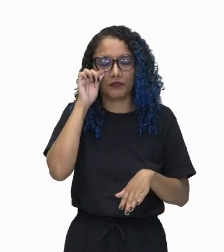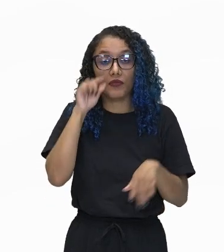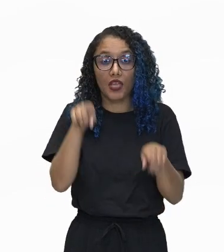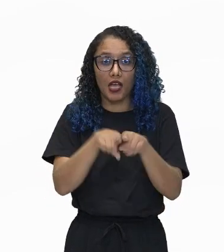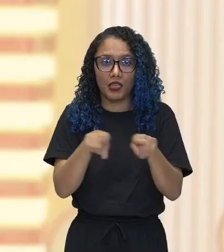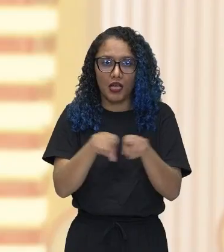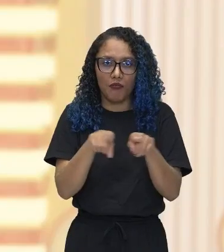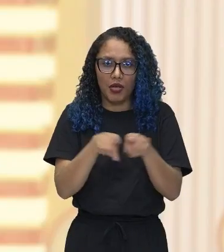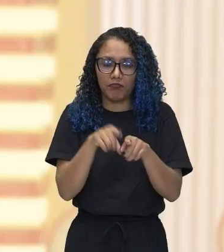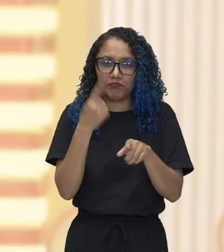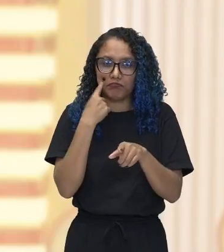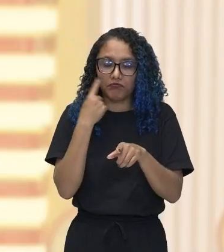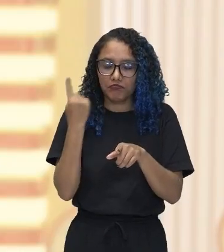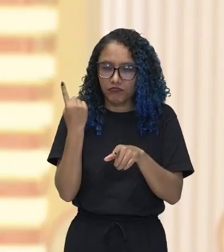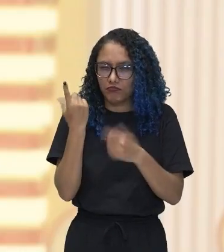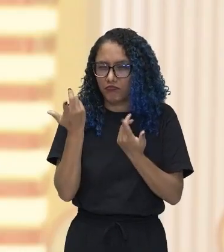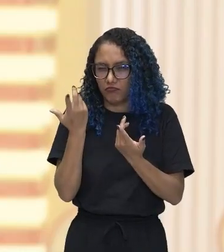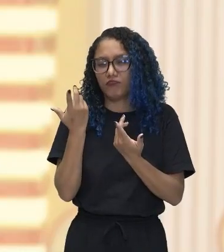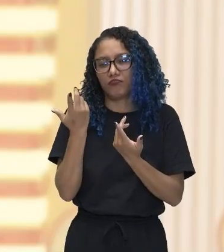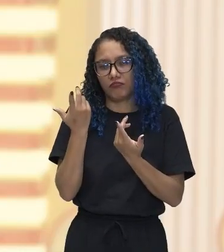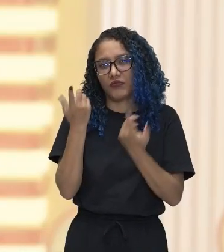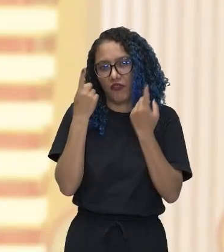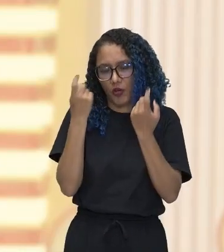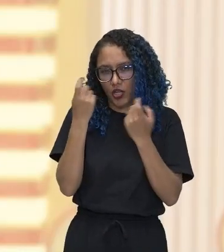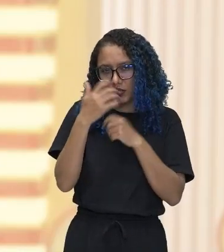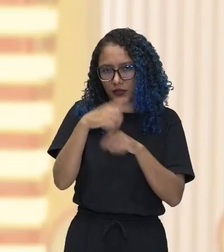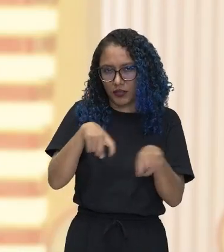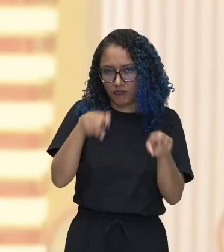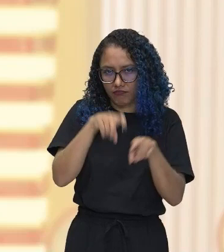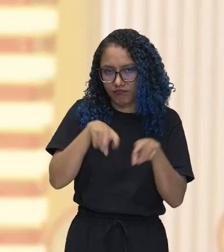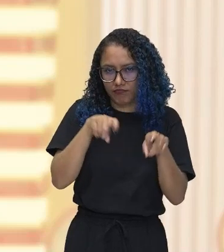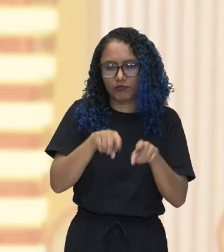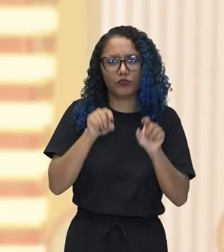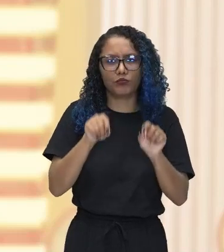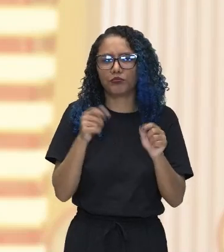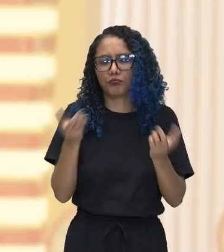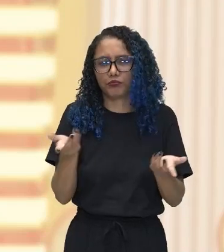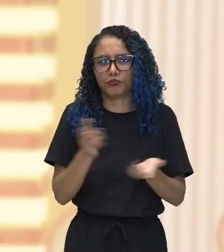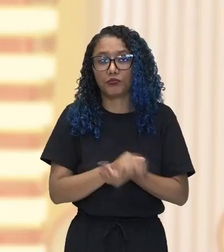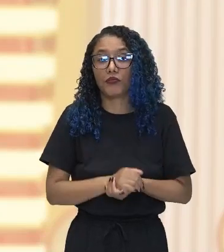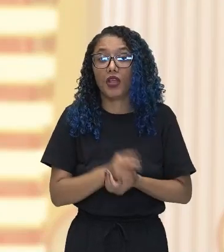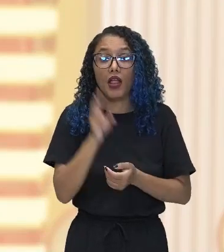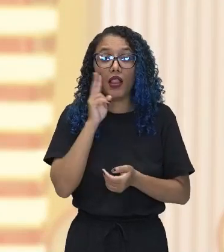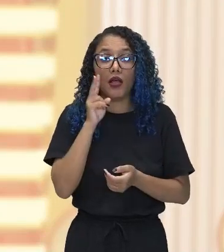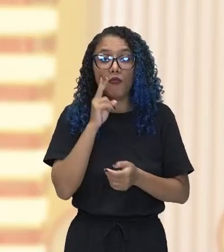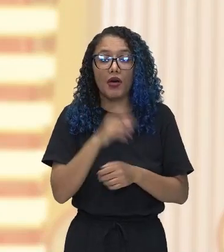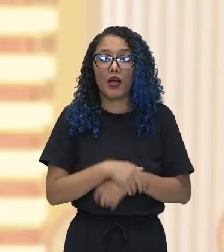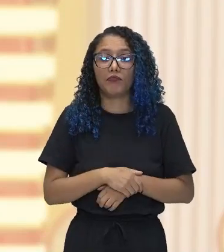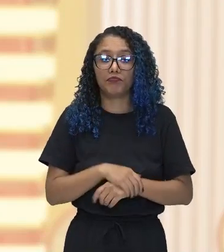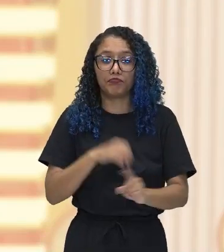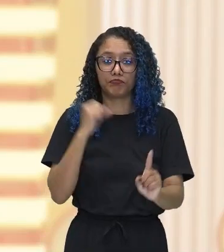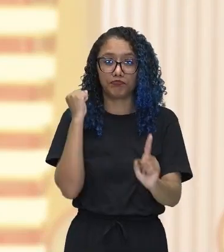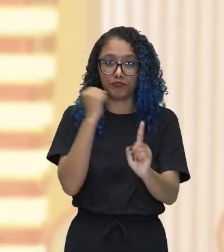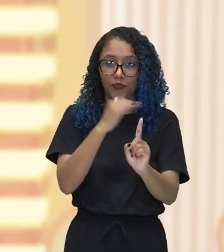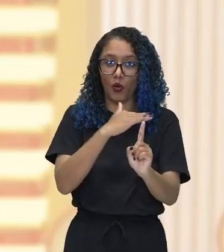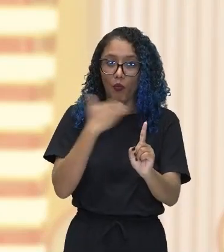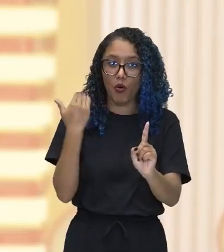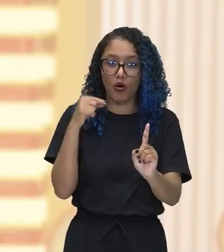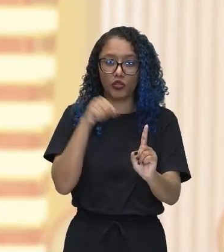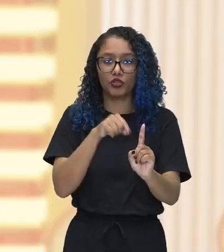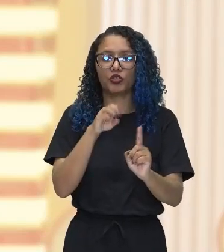sobre essa parte da violência no campo, quero lembrar para vocês aqui o assassinato do Bruno Pereira e do Dom,